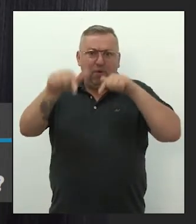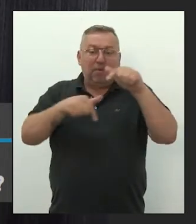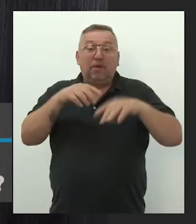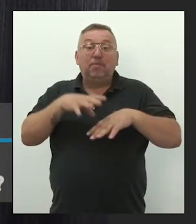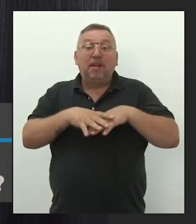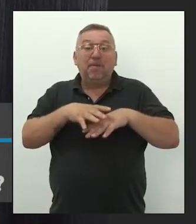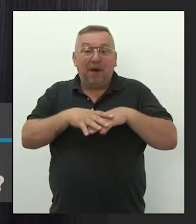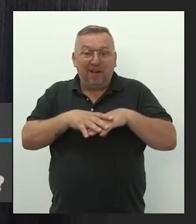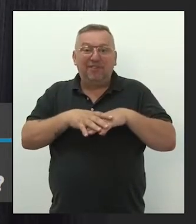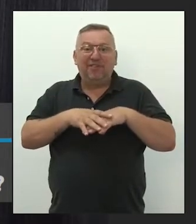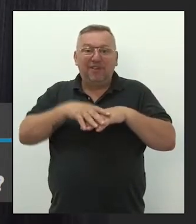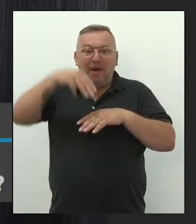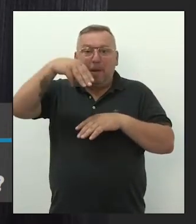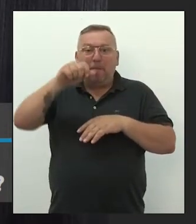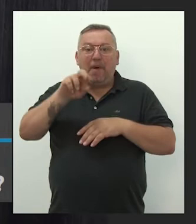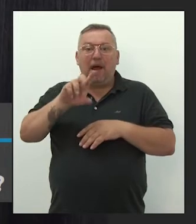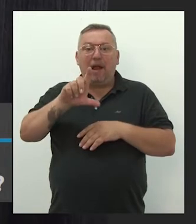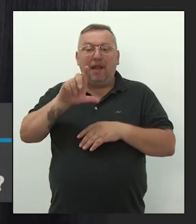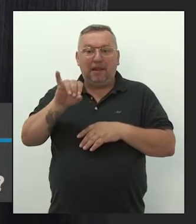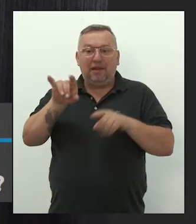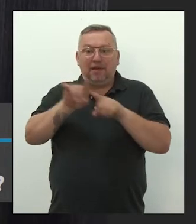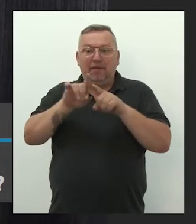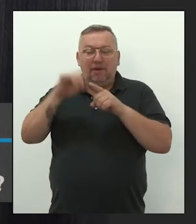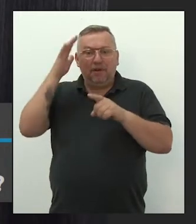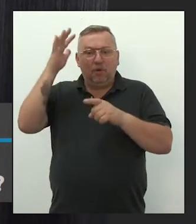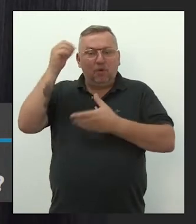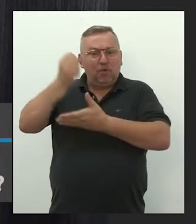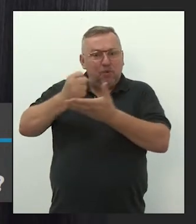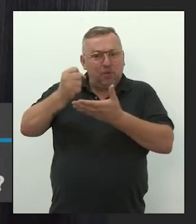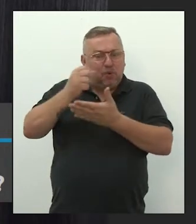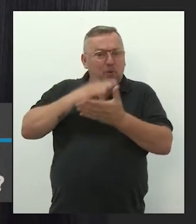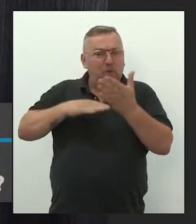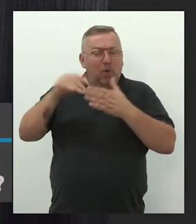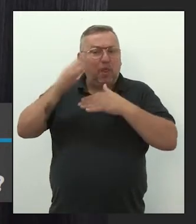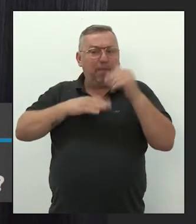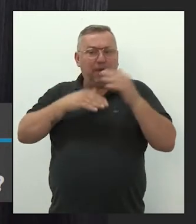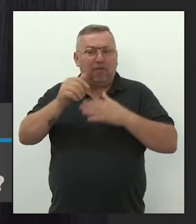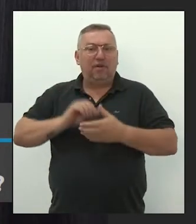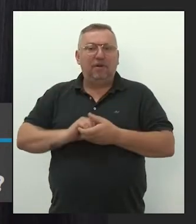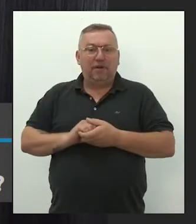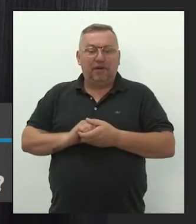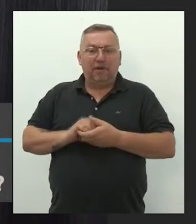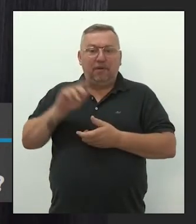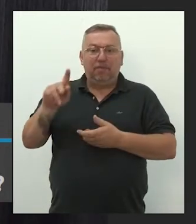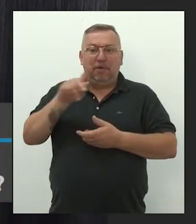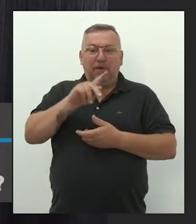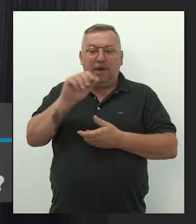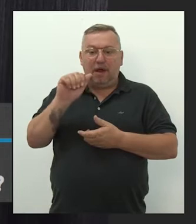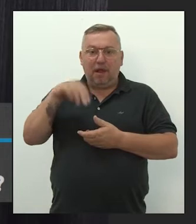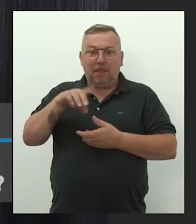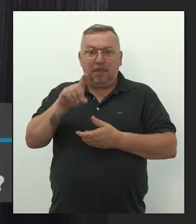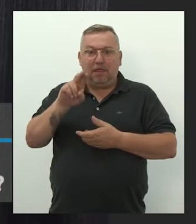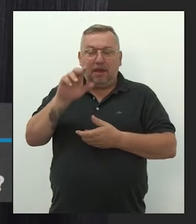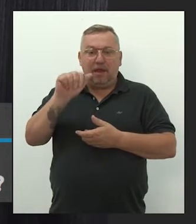matemática. A Marli, a teoria embasa toda a prática. A professora Andréia,